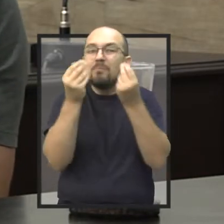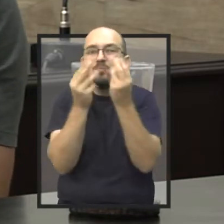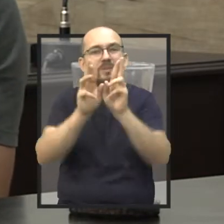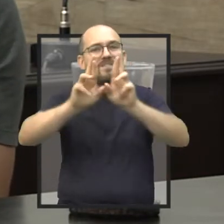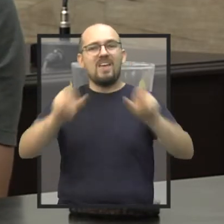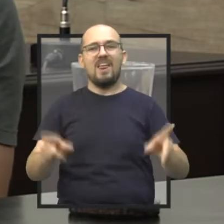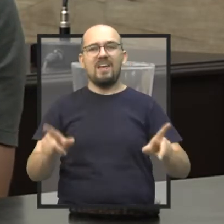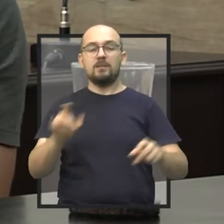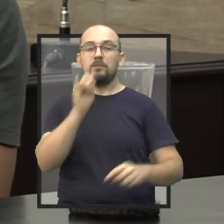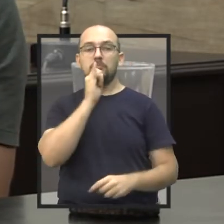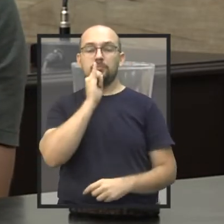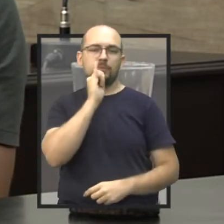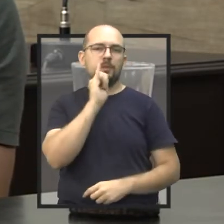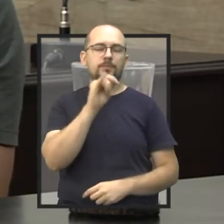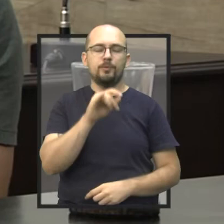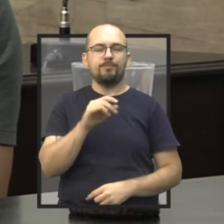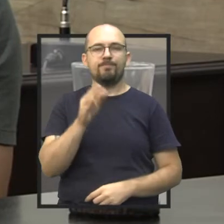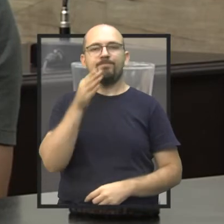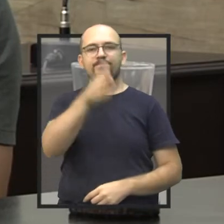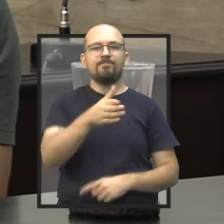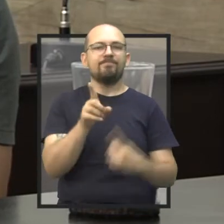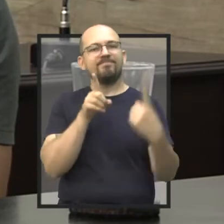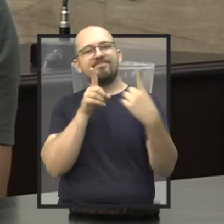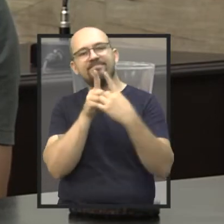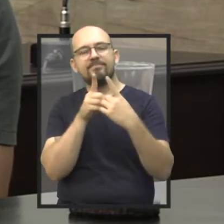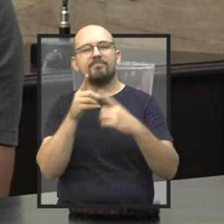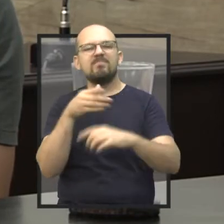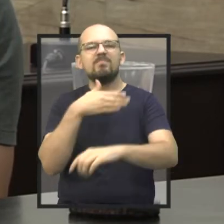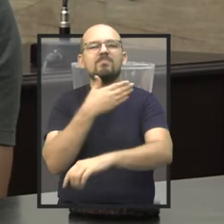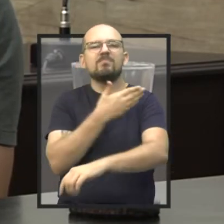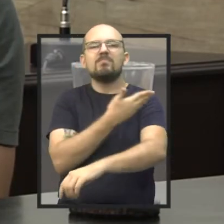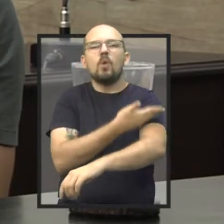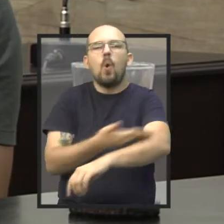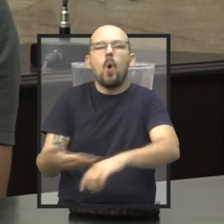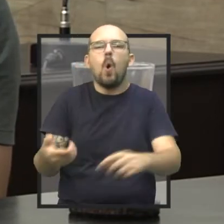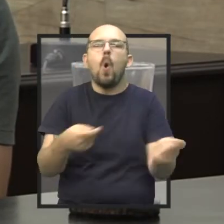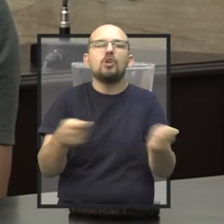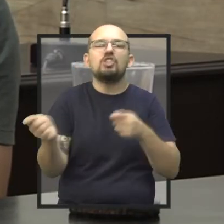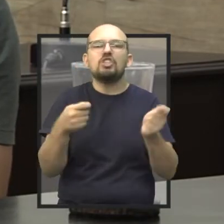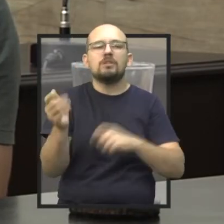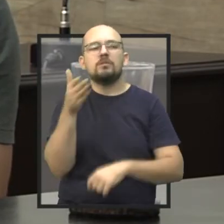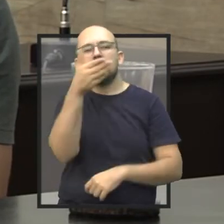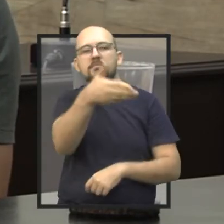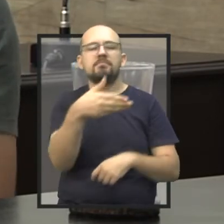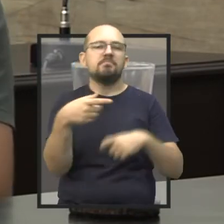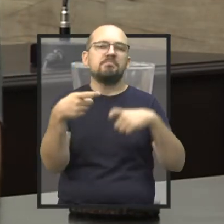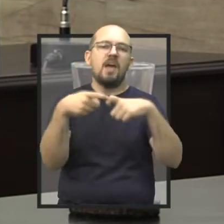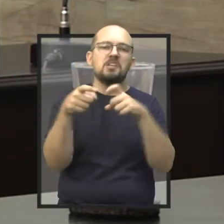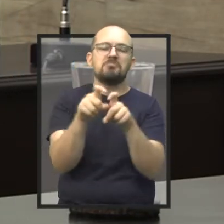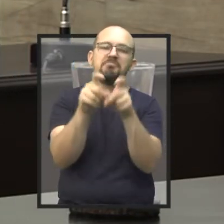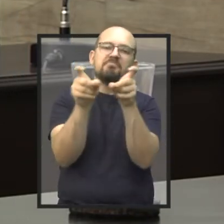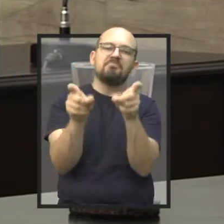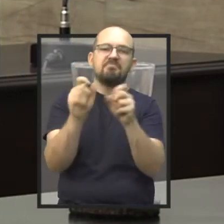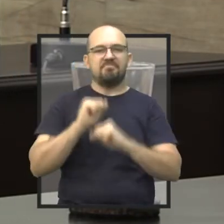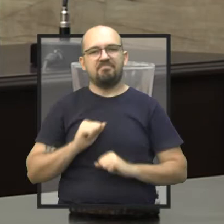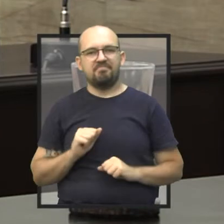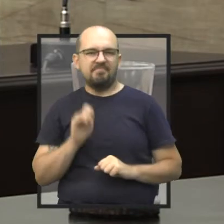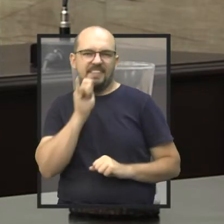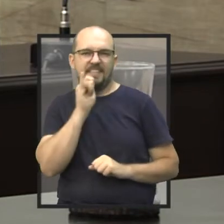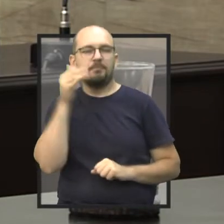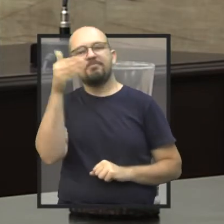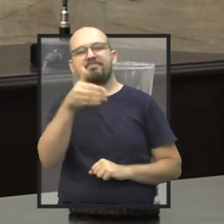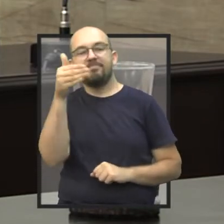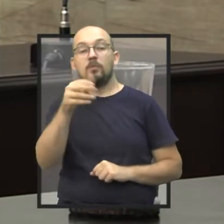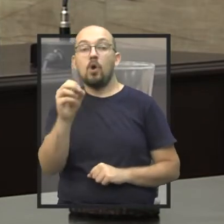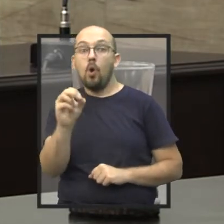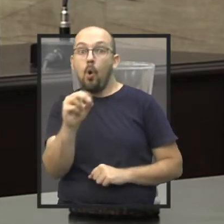Ângelo. Uma coisa é eu ir para uma consulta de rotina de um ginecologista, de um pediatra. Outra coisa é chegar com a mão sangrando, tendo